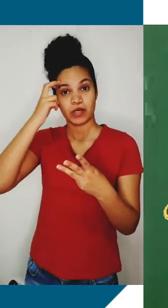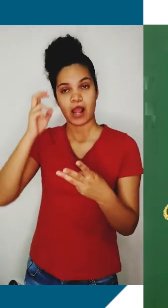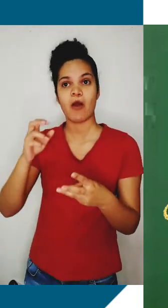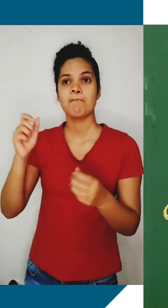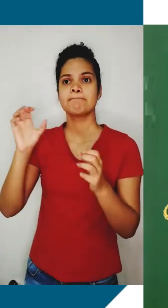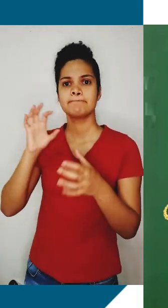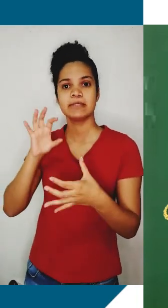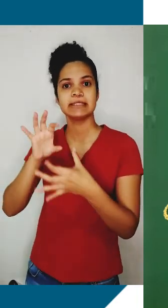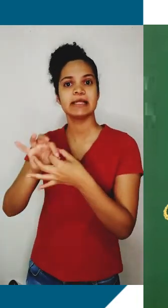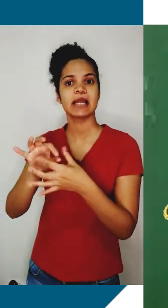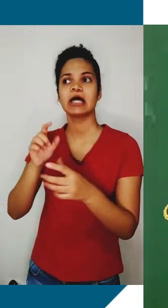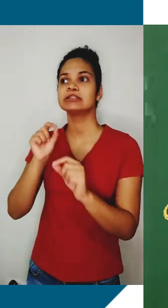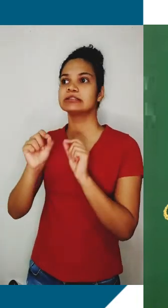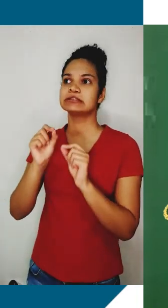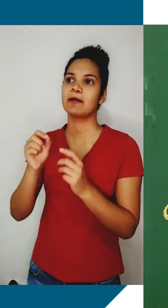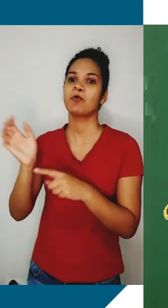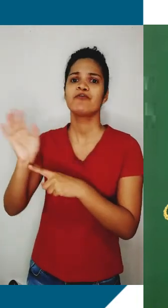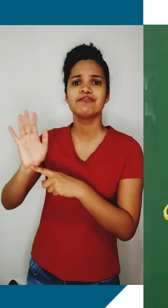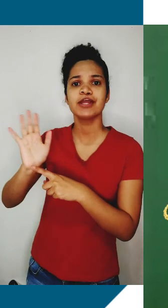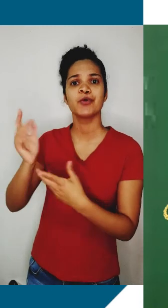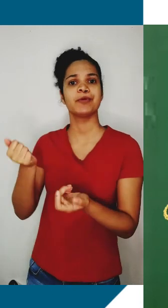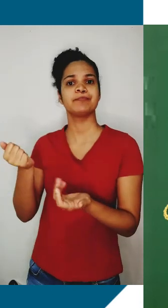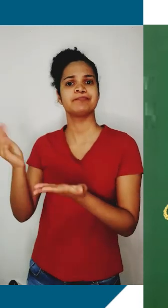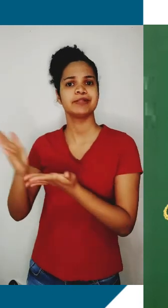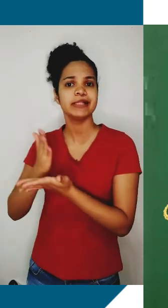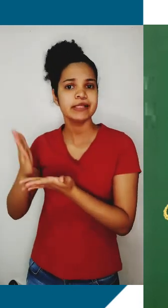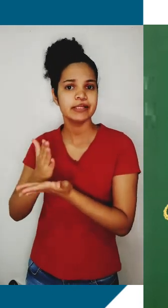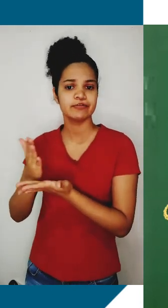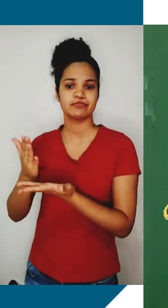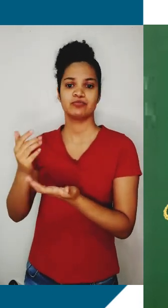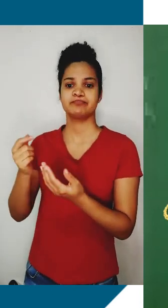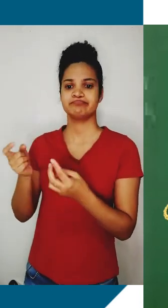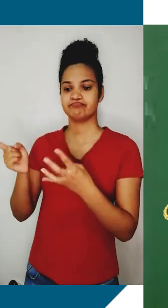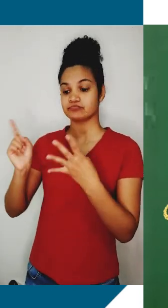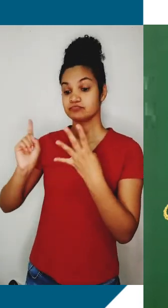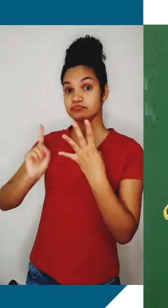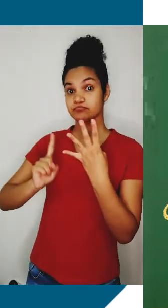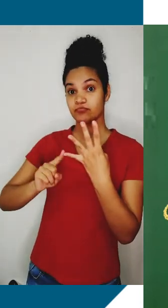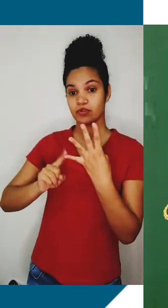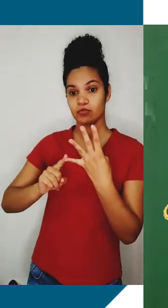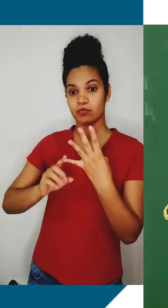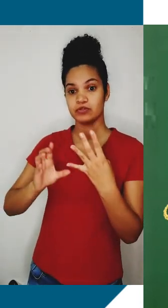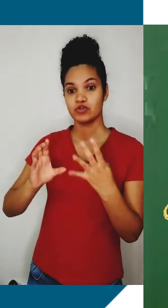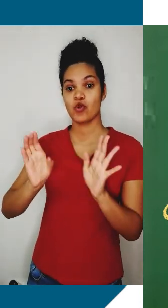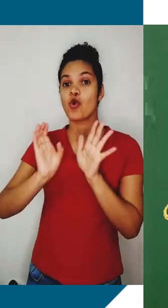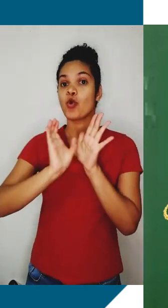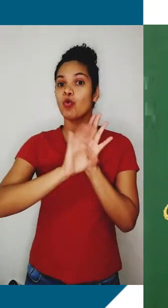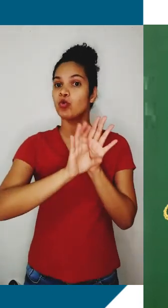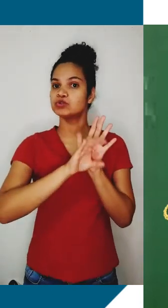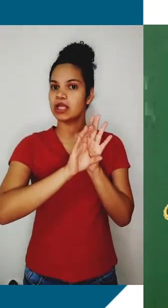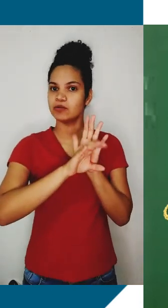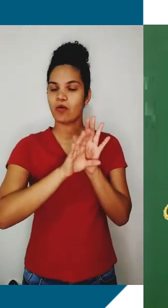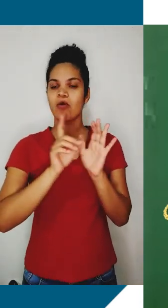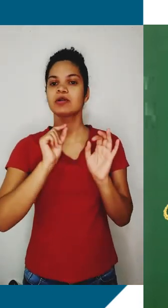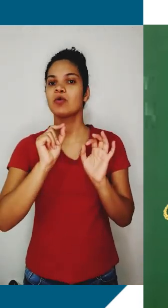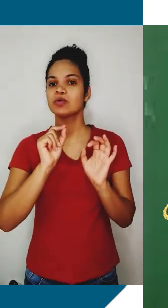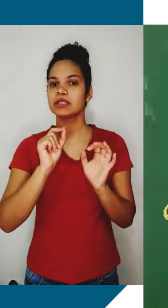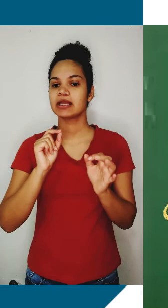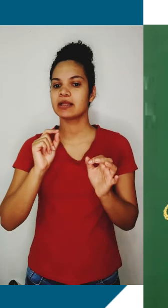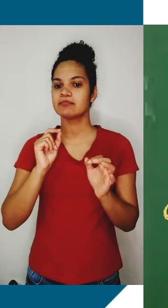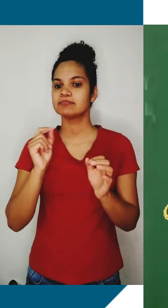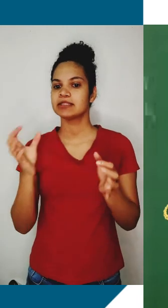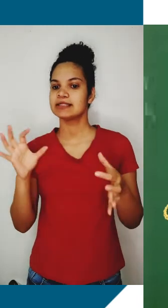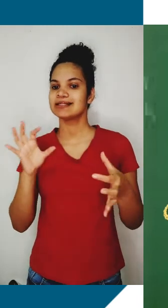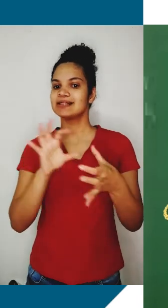vídeo, filme. Ou ainda pode usar a conceitual, que é a definição de um dos termos-chave, de uma das palavras-chave do